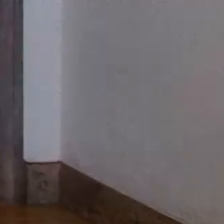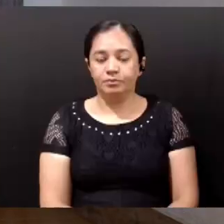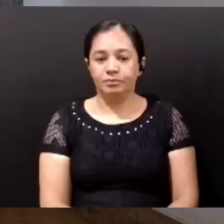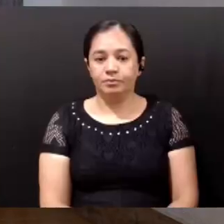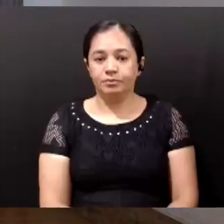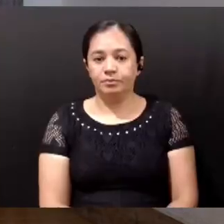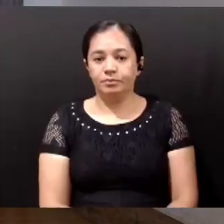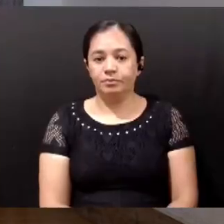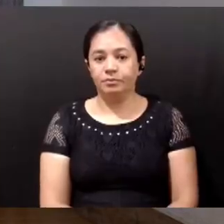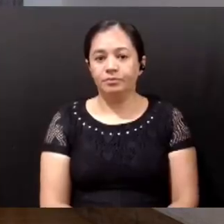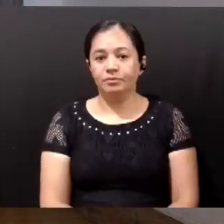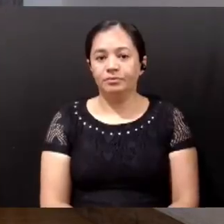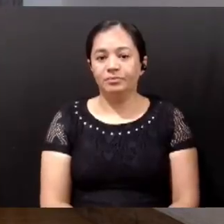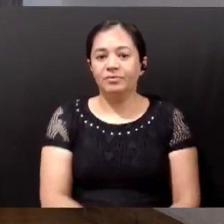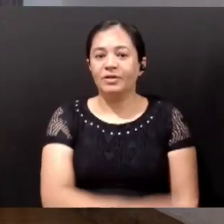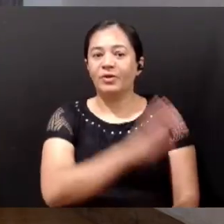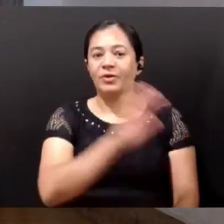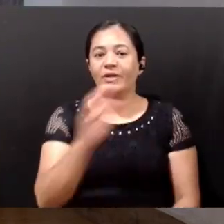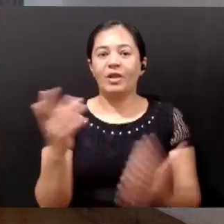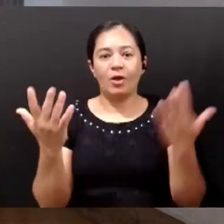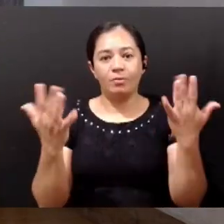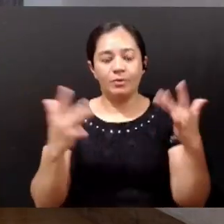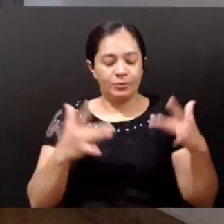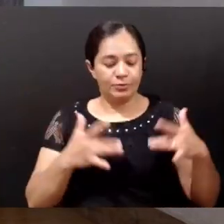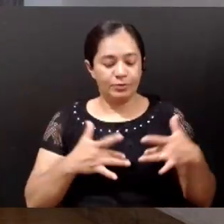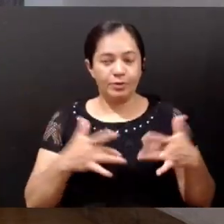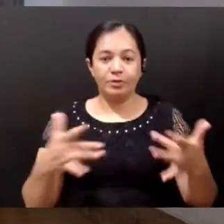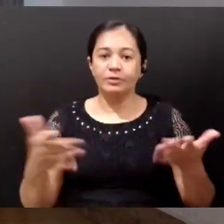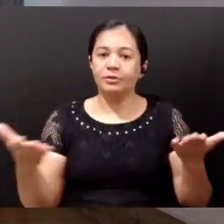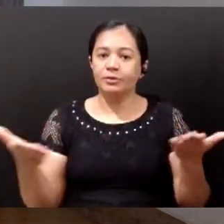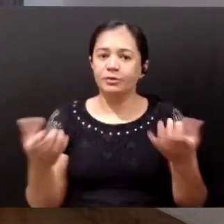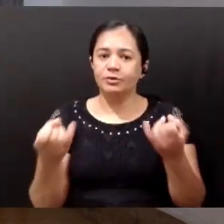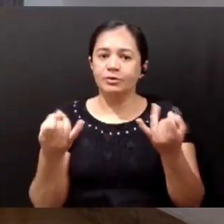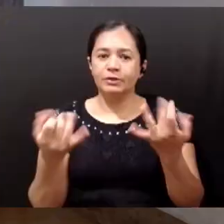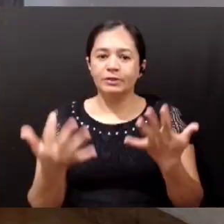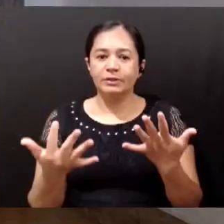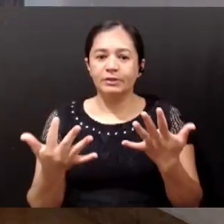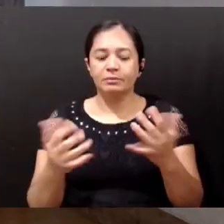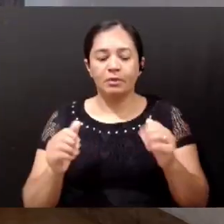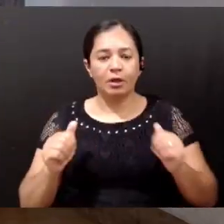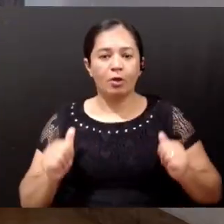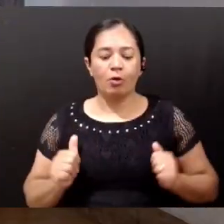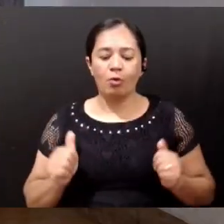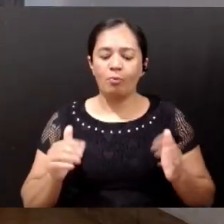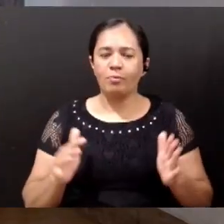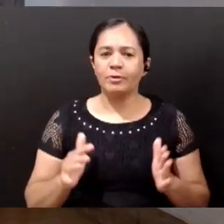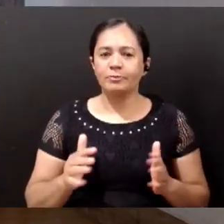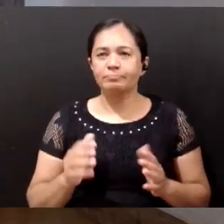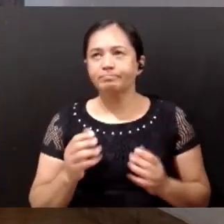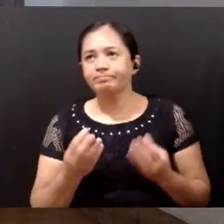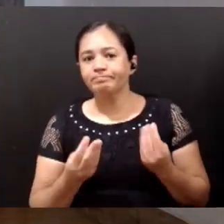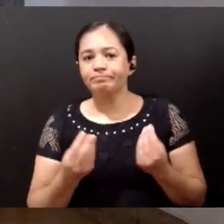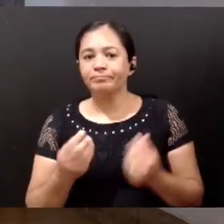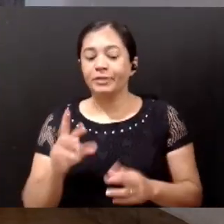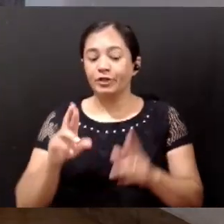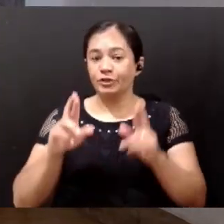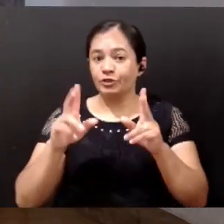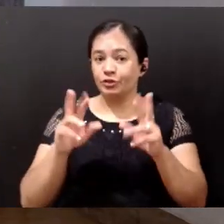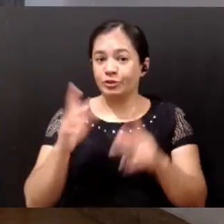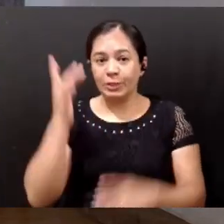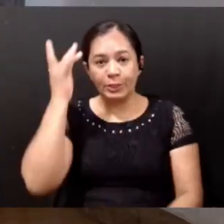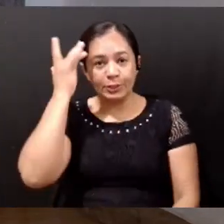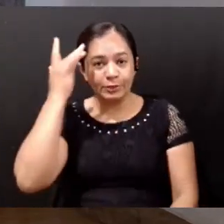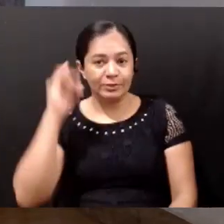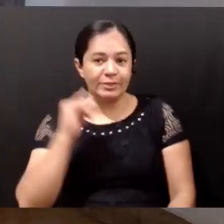Olá, o Mãos Solidárias de hoje vai falar sobre uma iniciativa um pouco ousada, não sei se a maioria conhece.